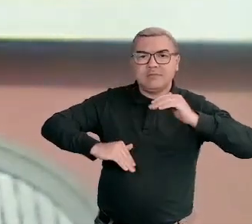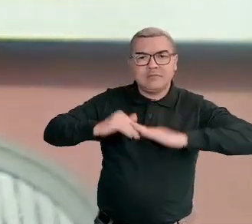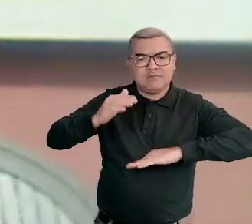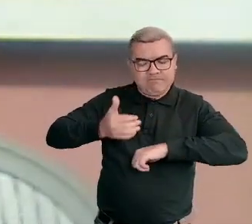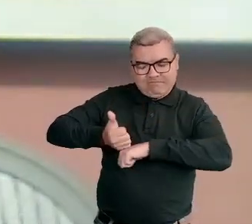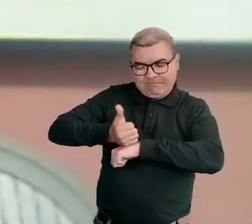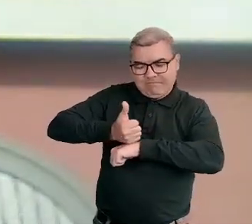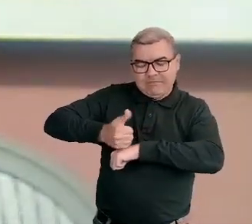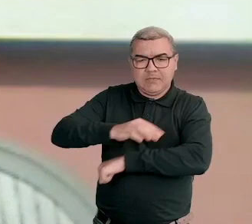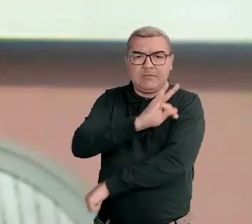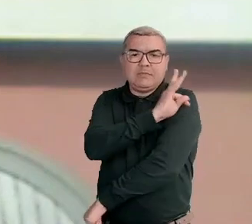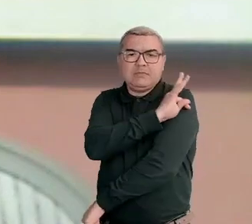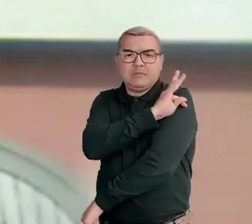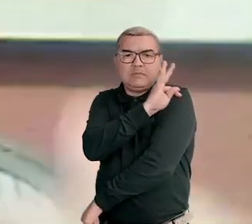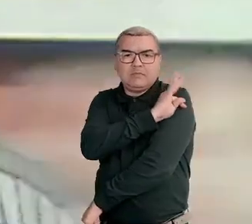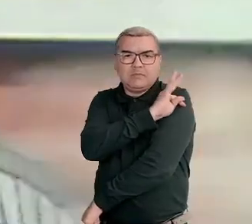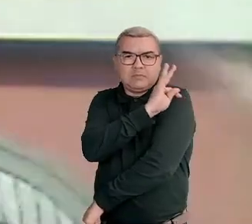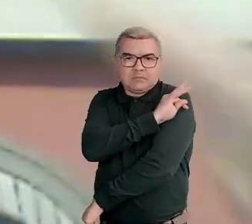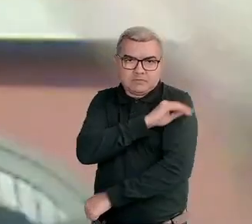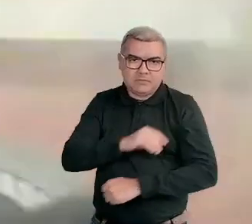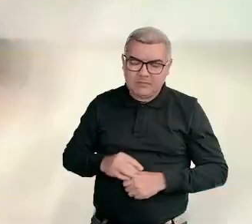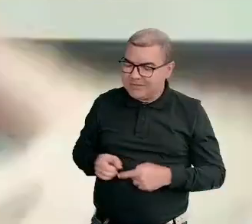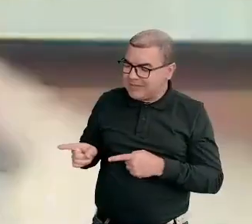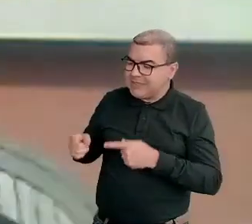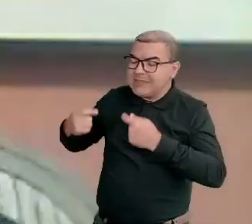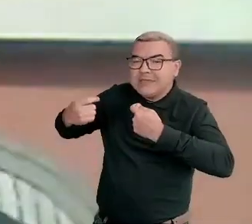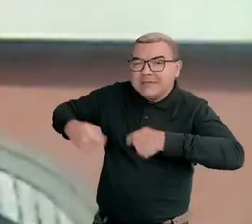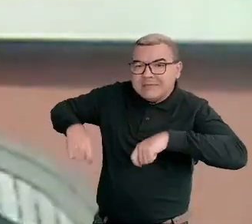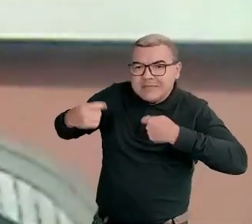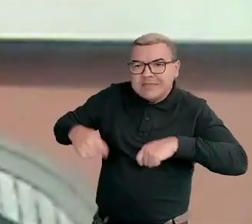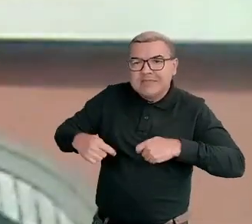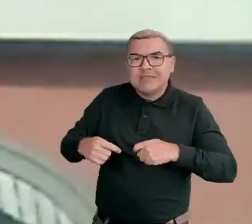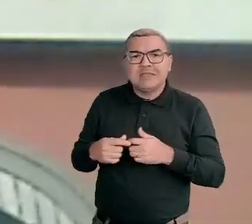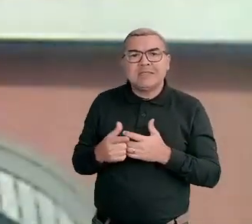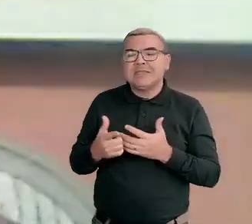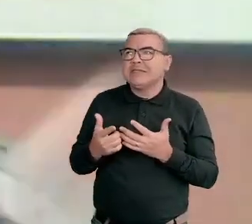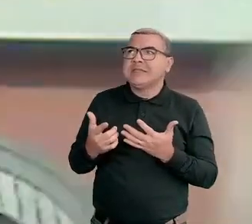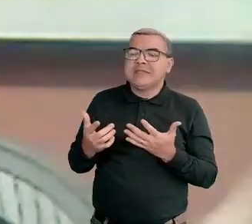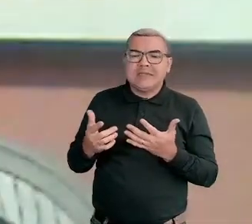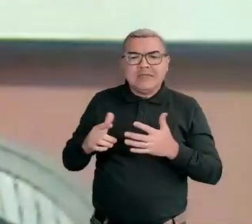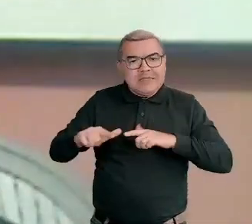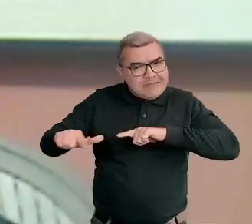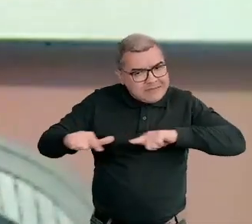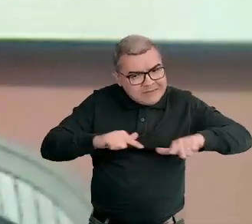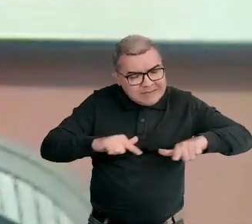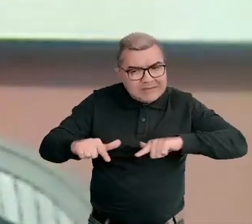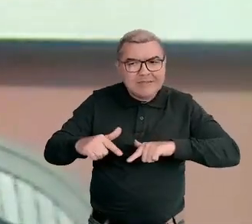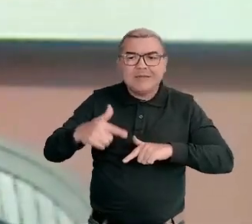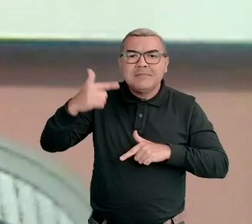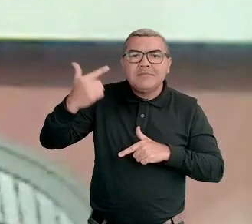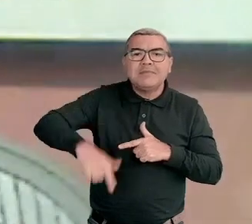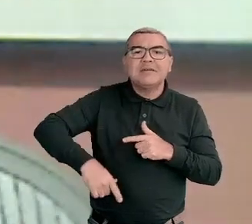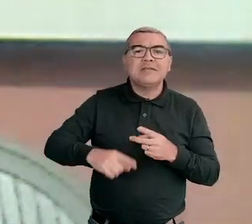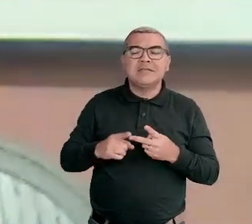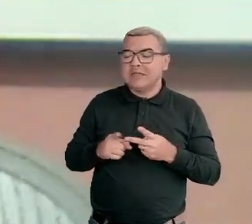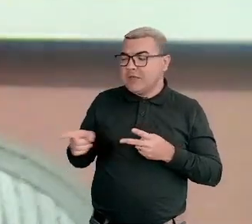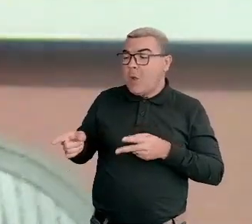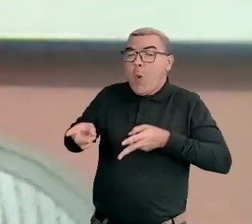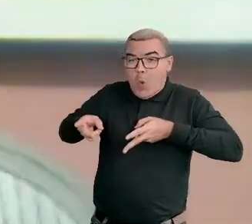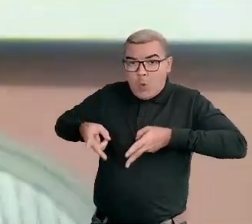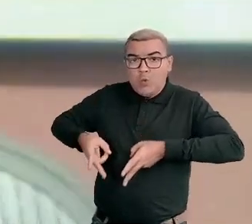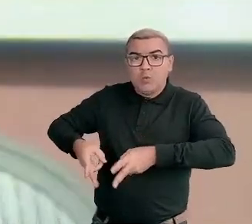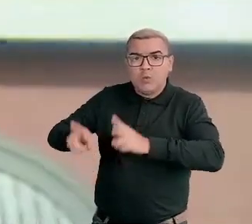competência técnica, muita. Né? Para que ele tenha não só um lugar sob o sol, mas uma possibilidade realmente